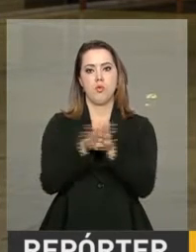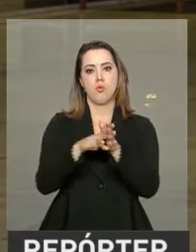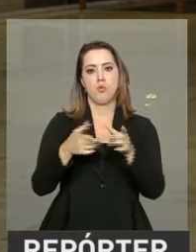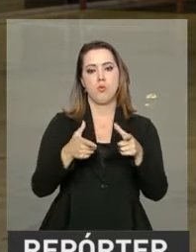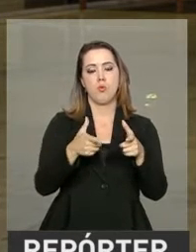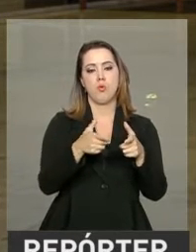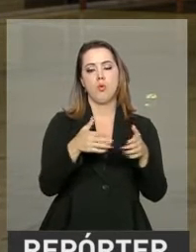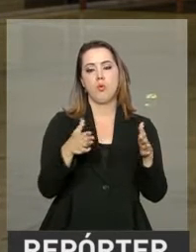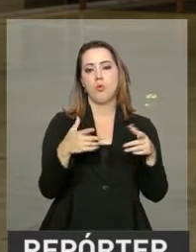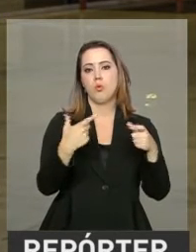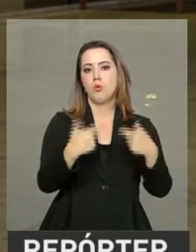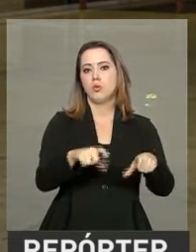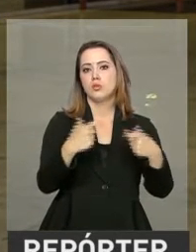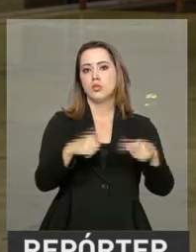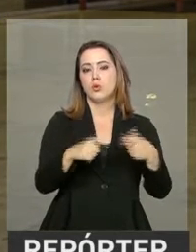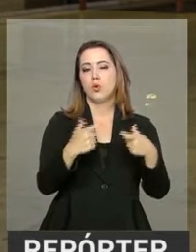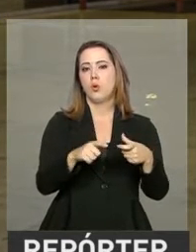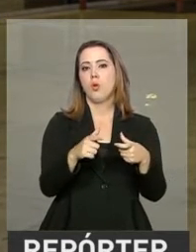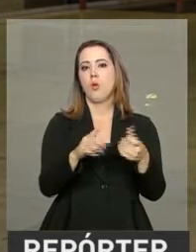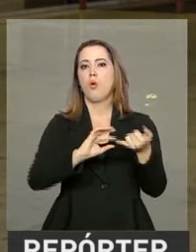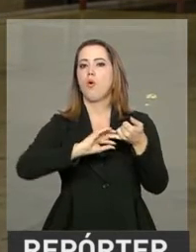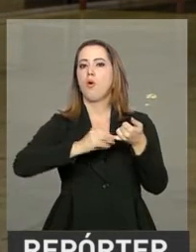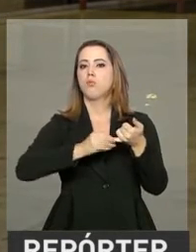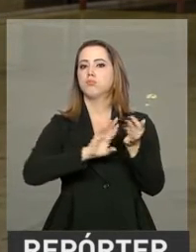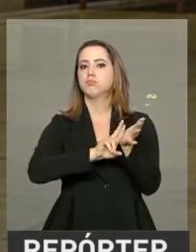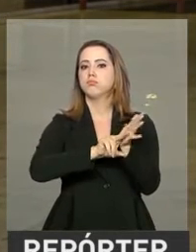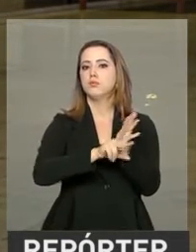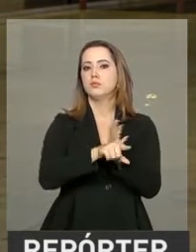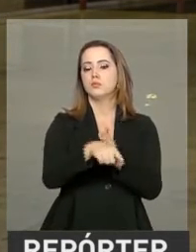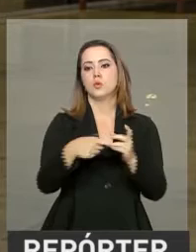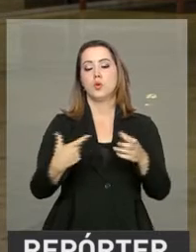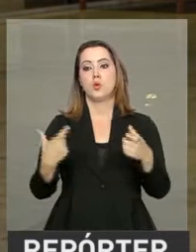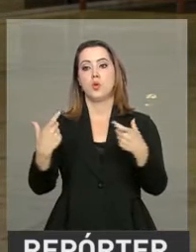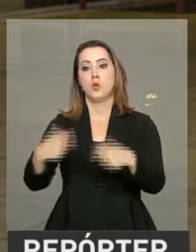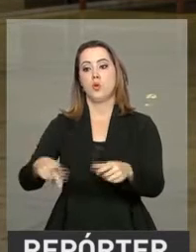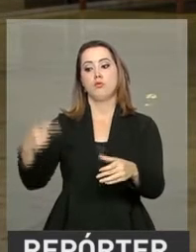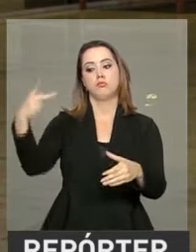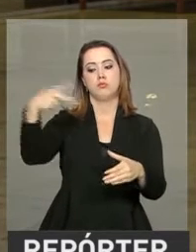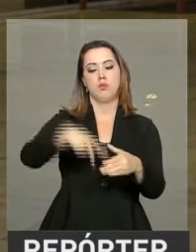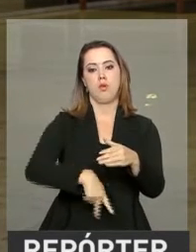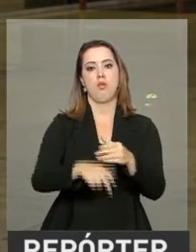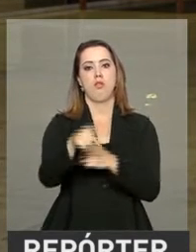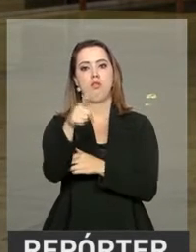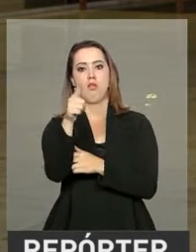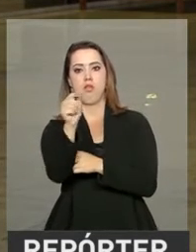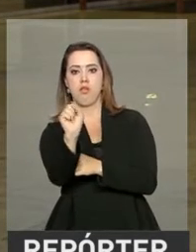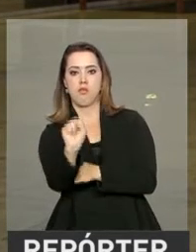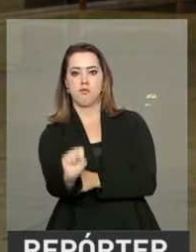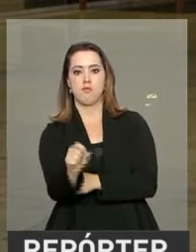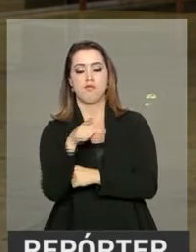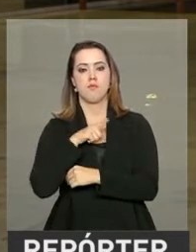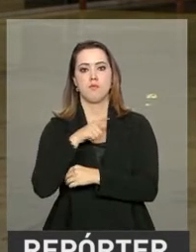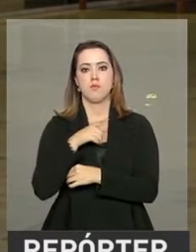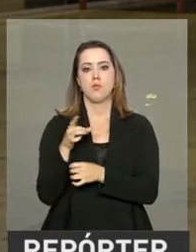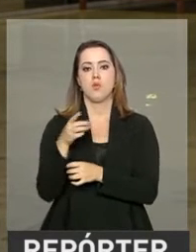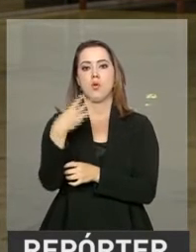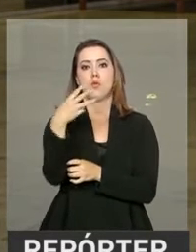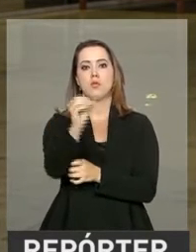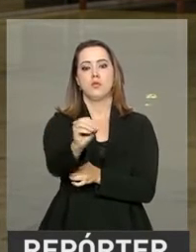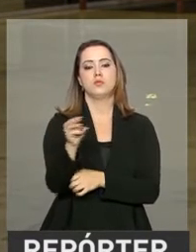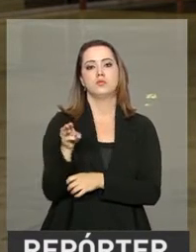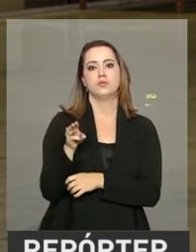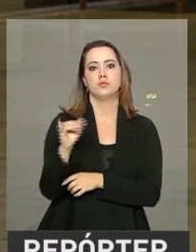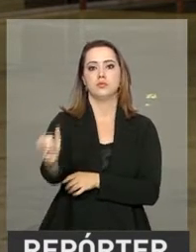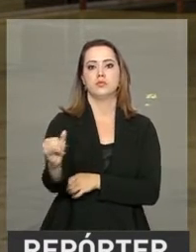de combustíveis de Santarém, além de campos de petróleo e de gás natural. O governo vai destinar 30 bilhões